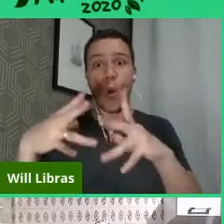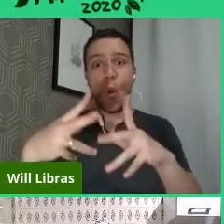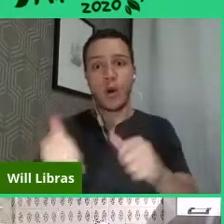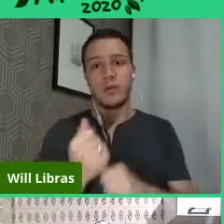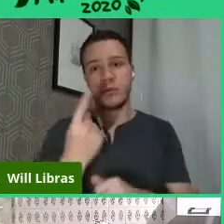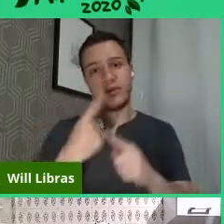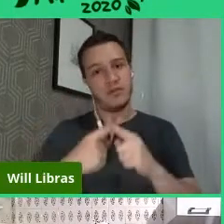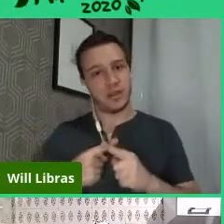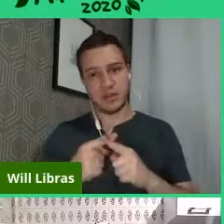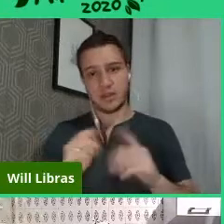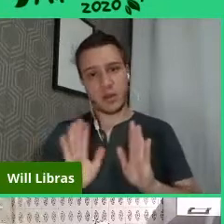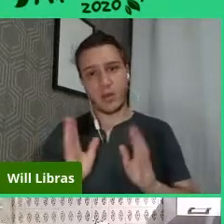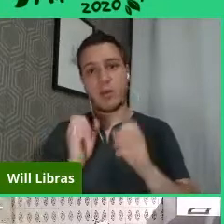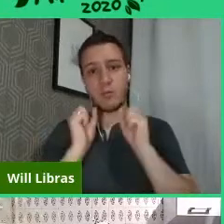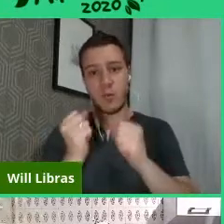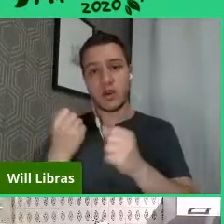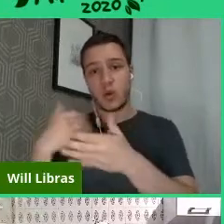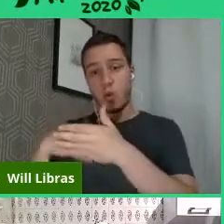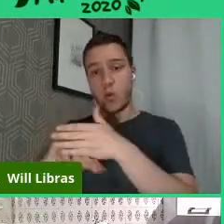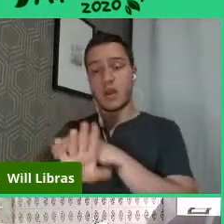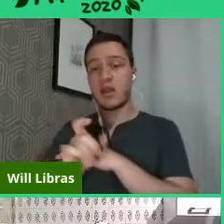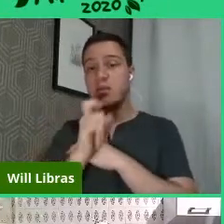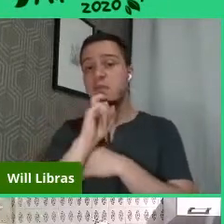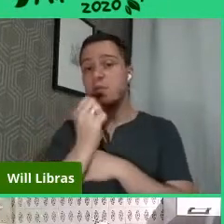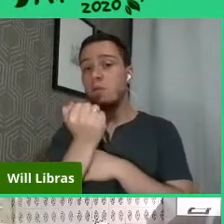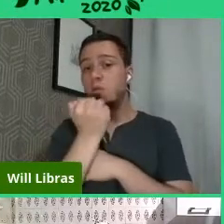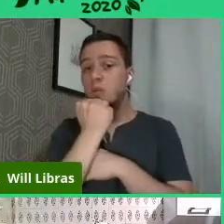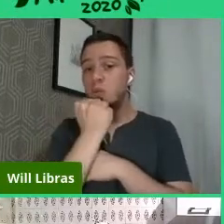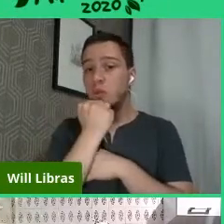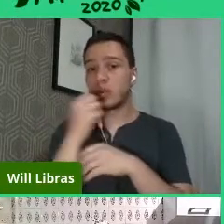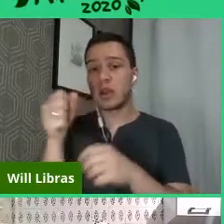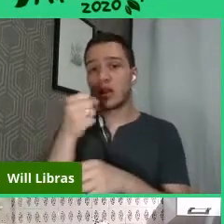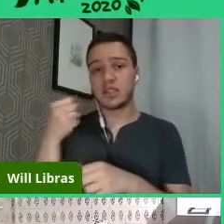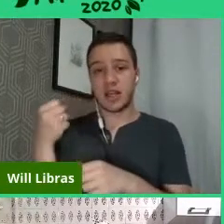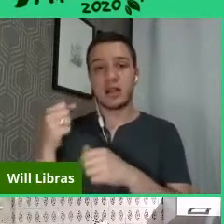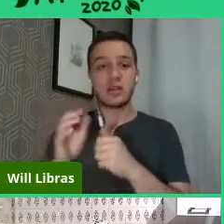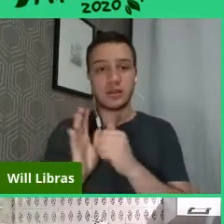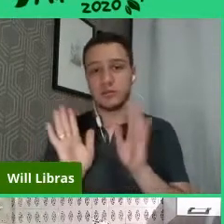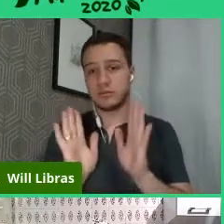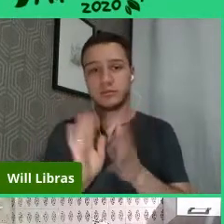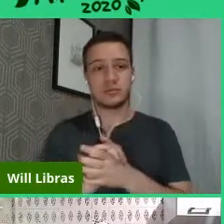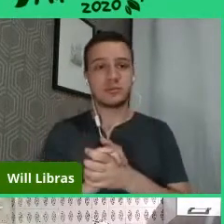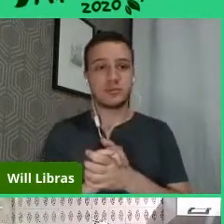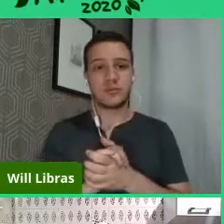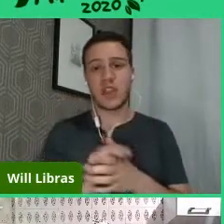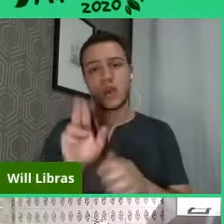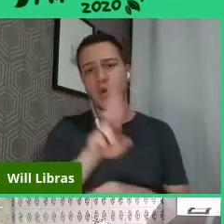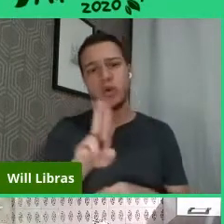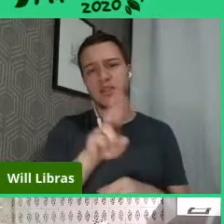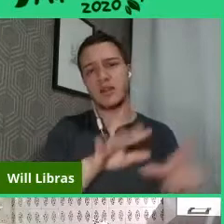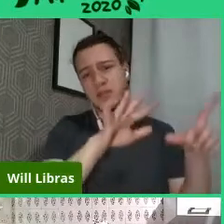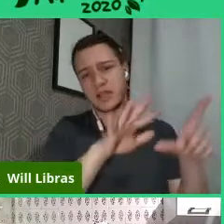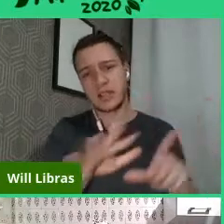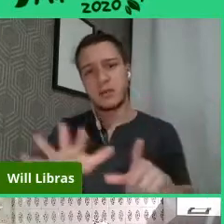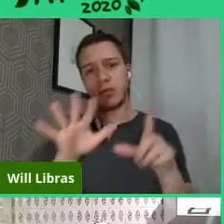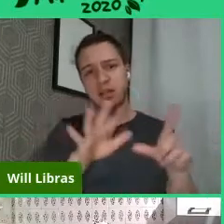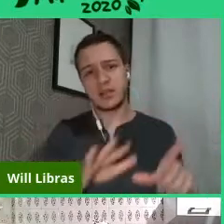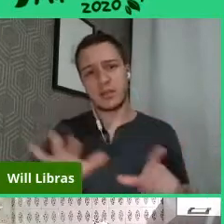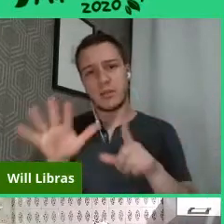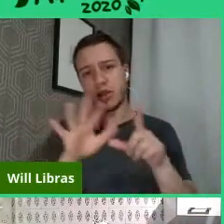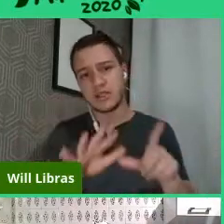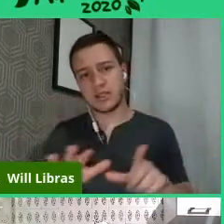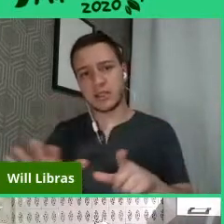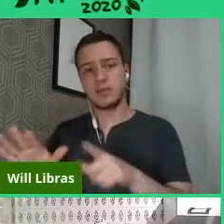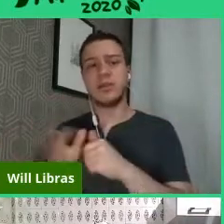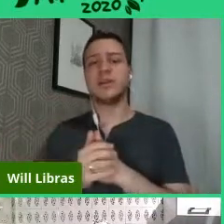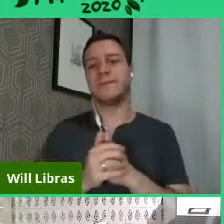Vocês podem congelar essas almôndegas e ir utilizando durante a semana. Até para fazer marmita, daqui a pouco para levar no